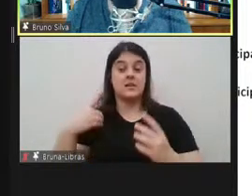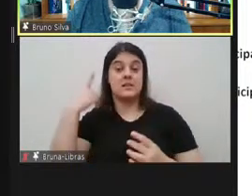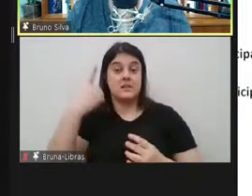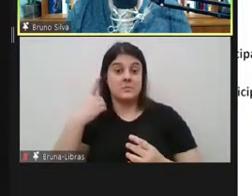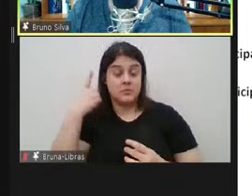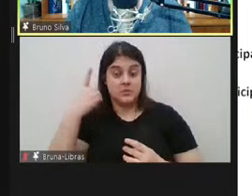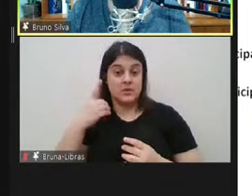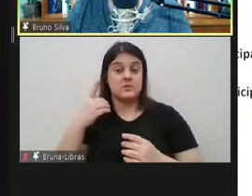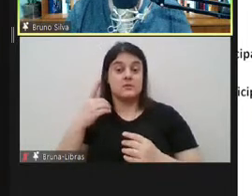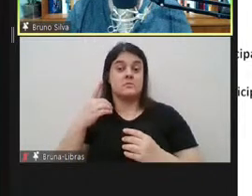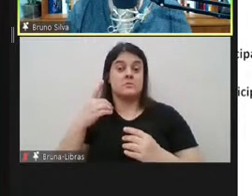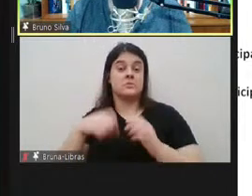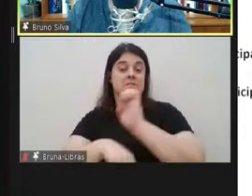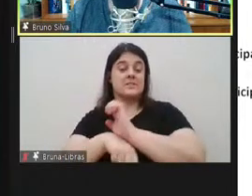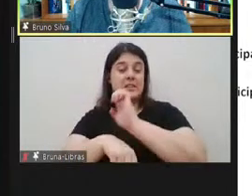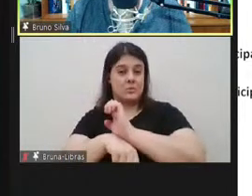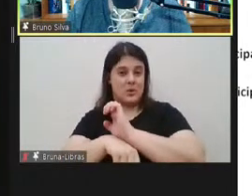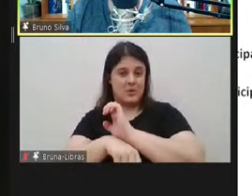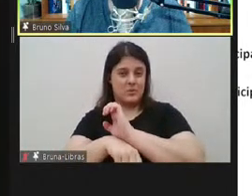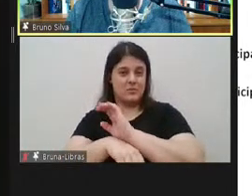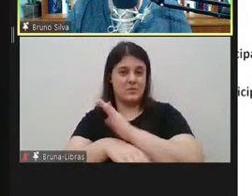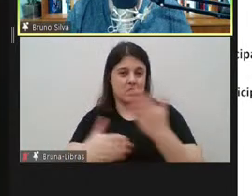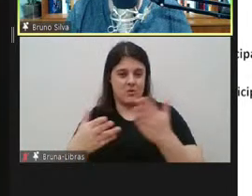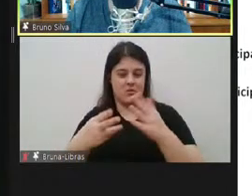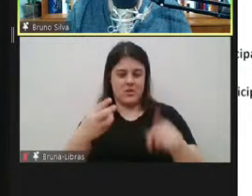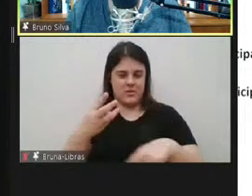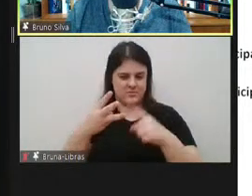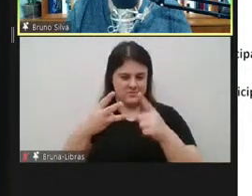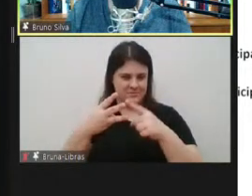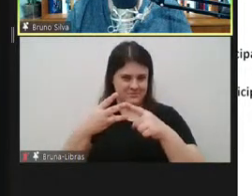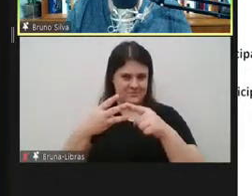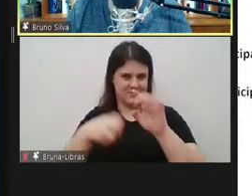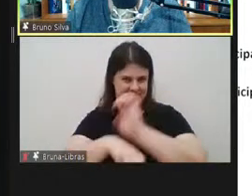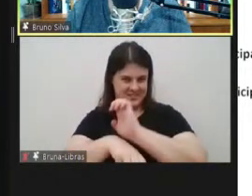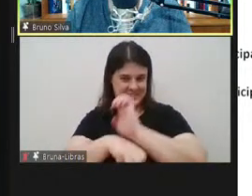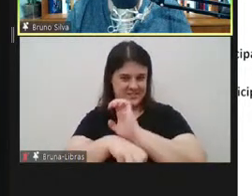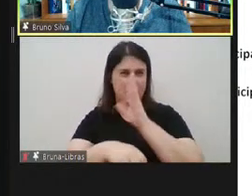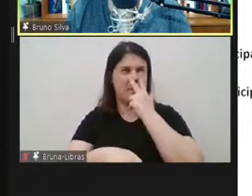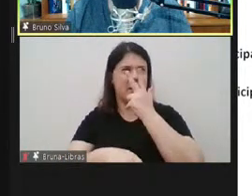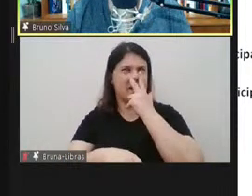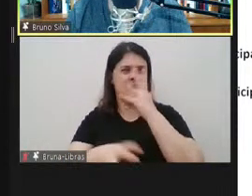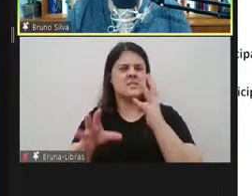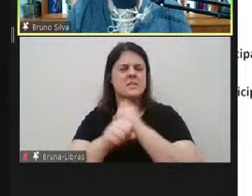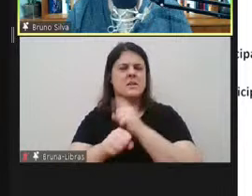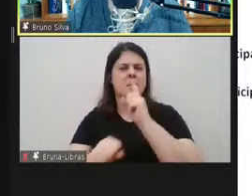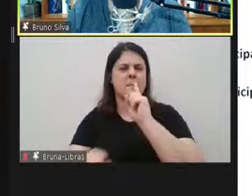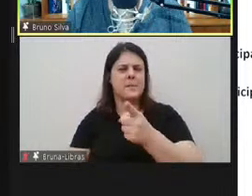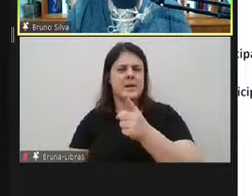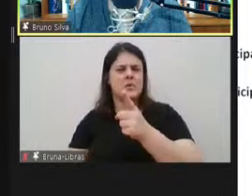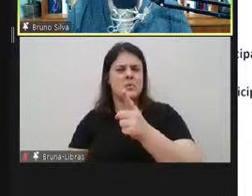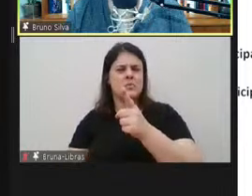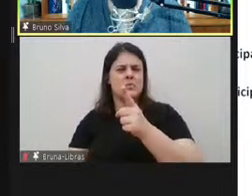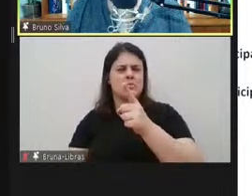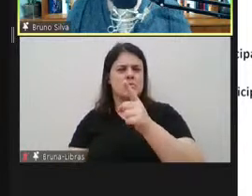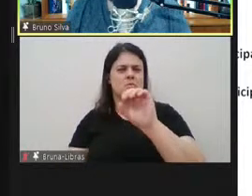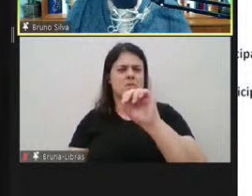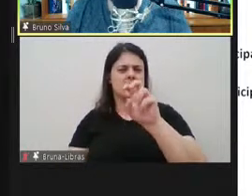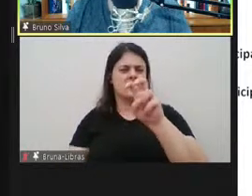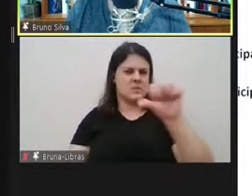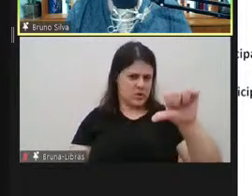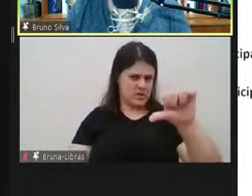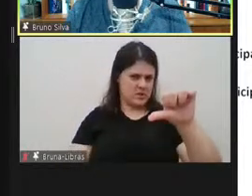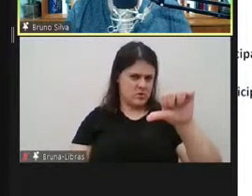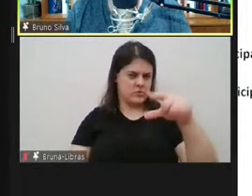estaduais Pode até ser que estejam atualizados mas a última vez que eu vi eram 1.059 deputados estaduais